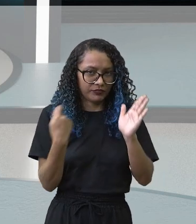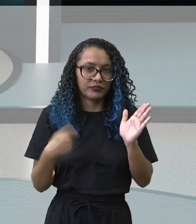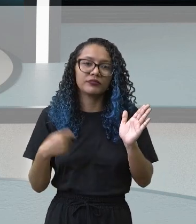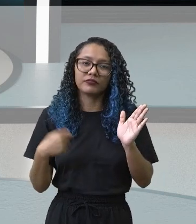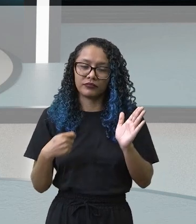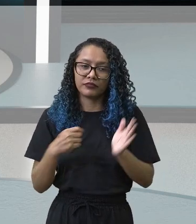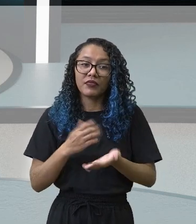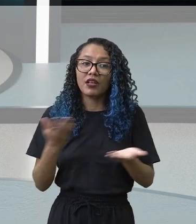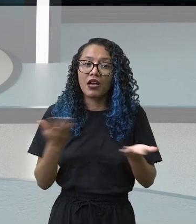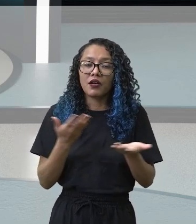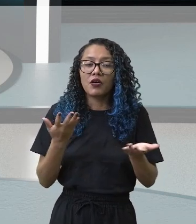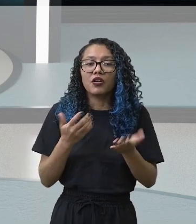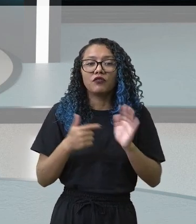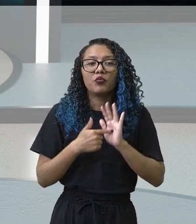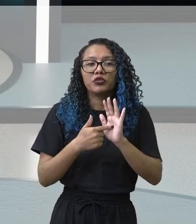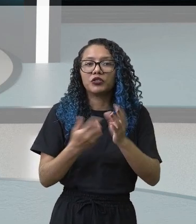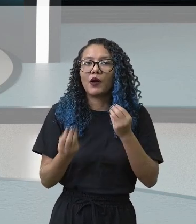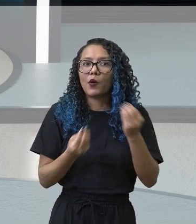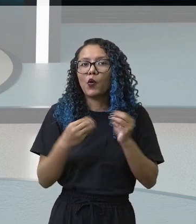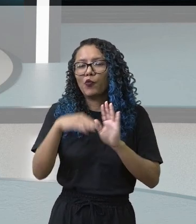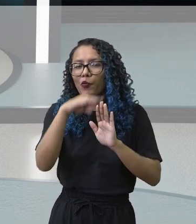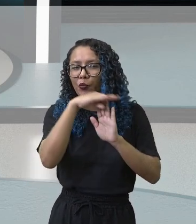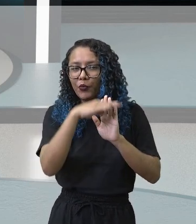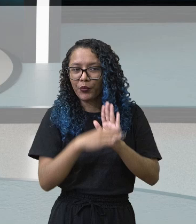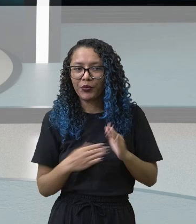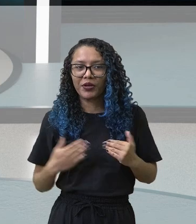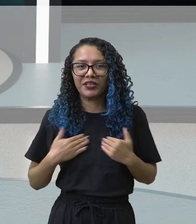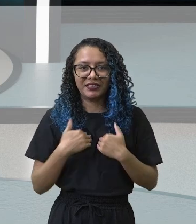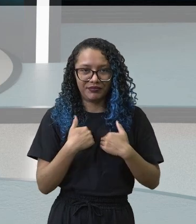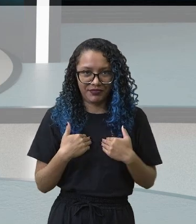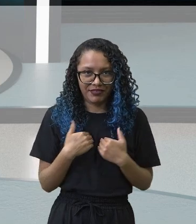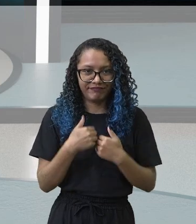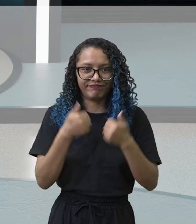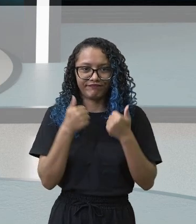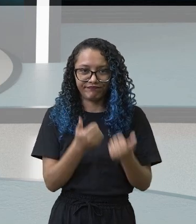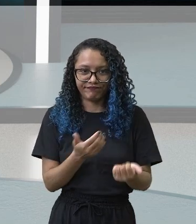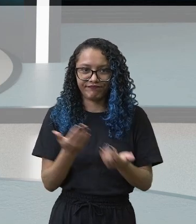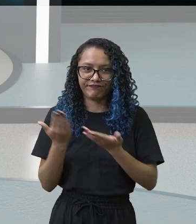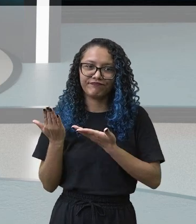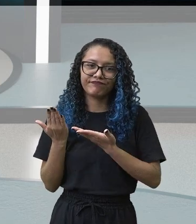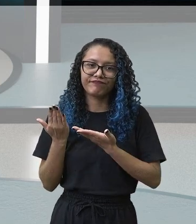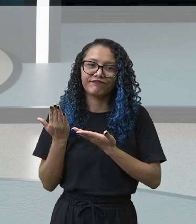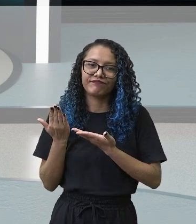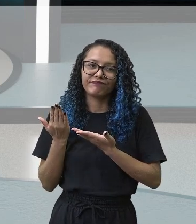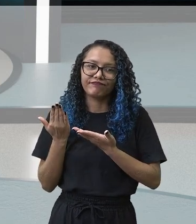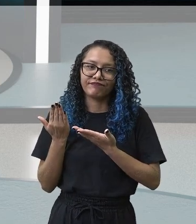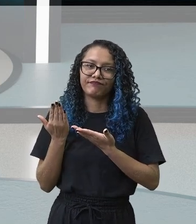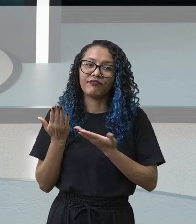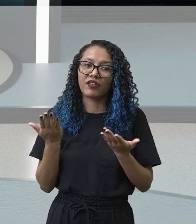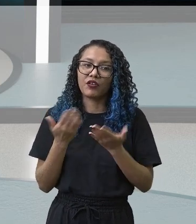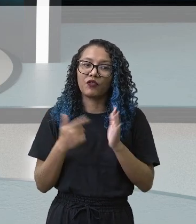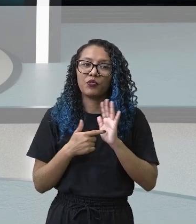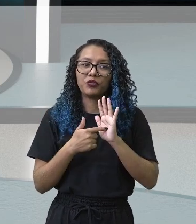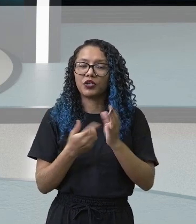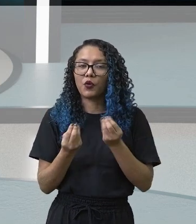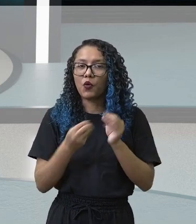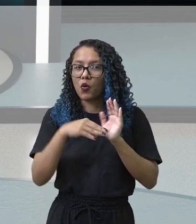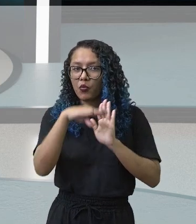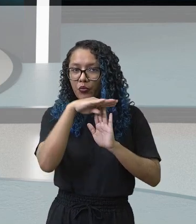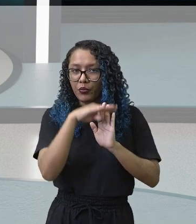vamos à nossa classificação dos animais vejam aqui apresento para vocês lá classificação de